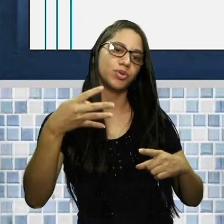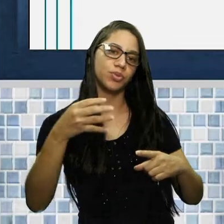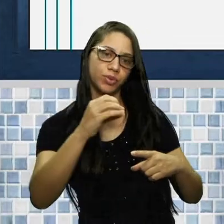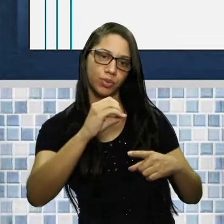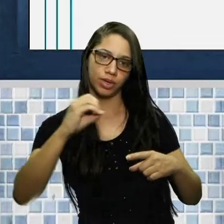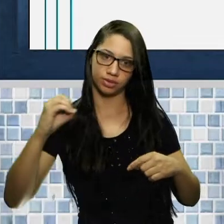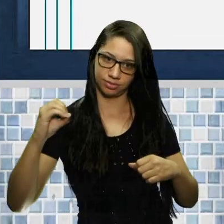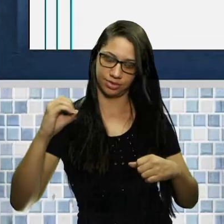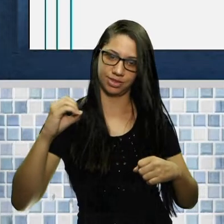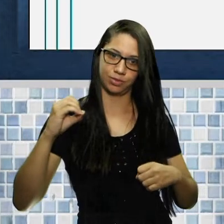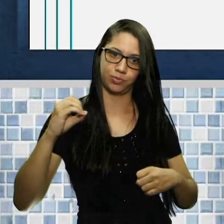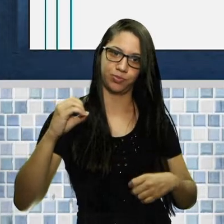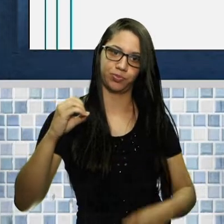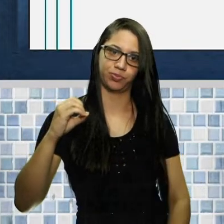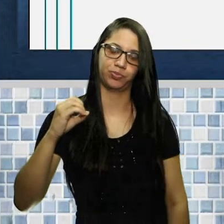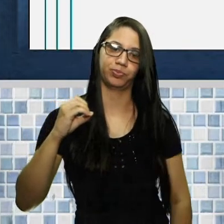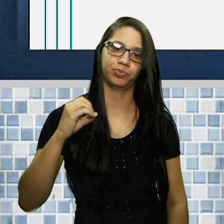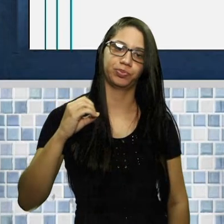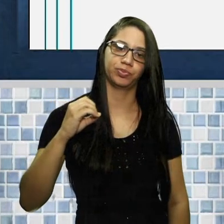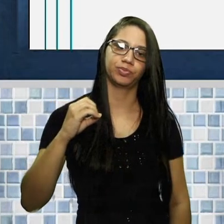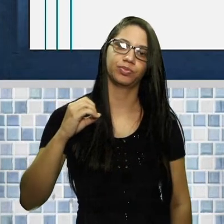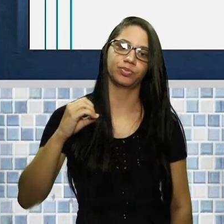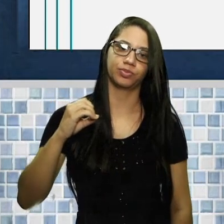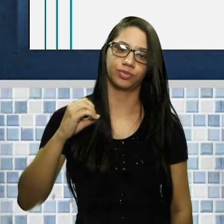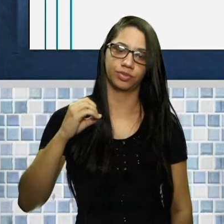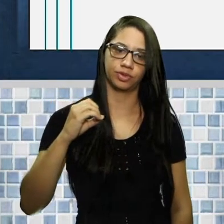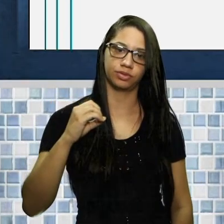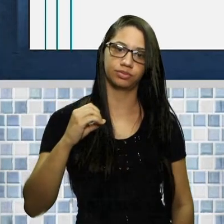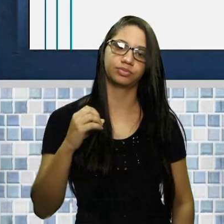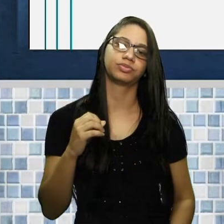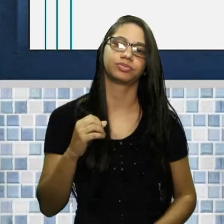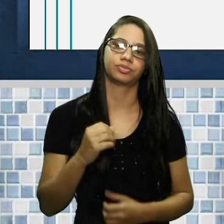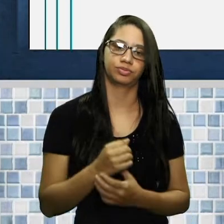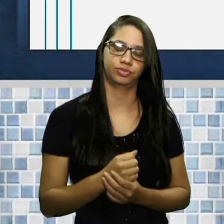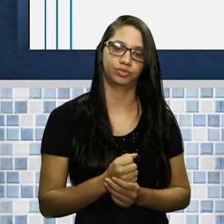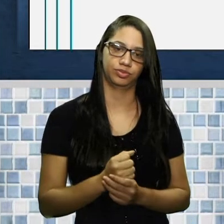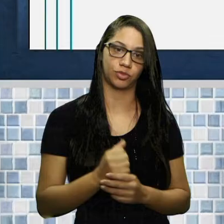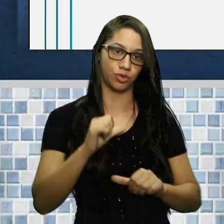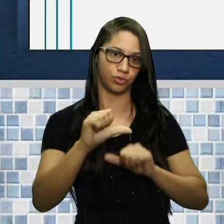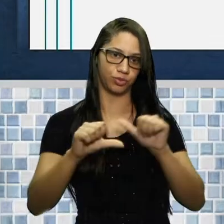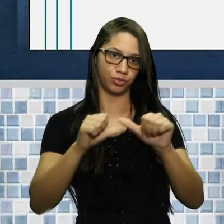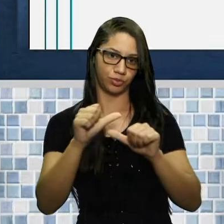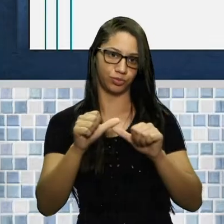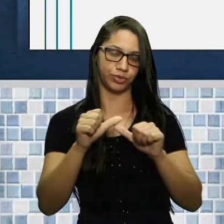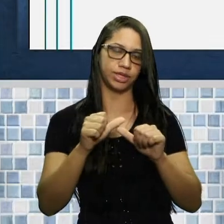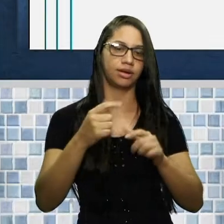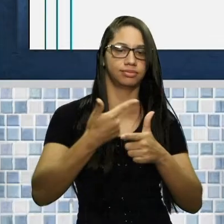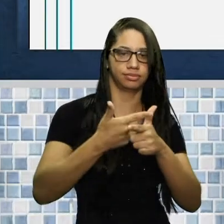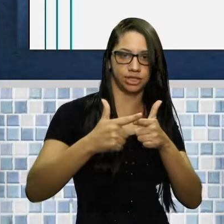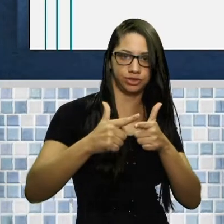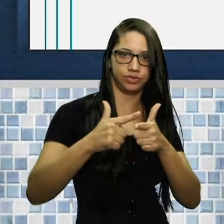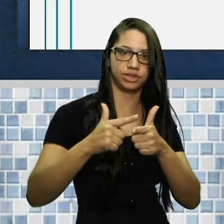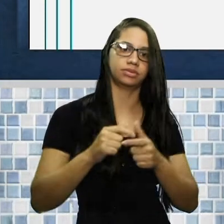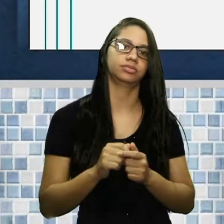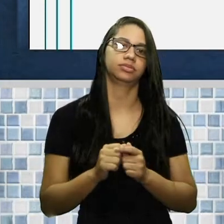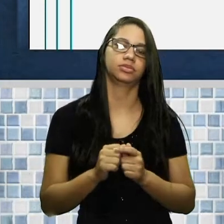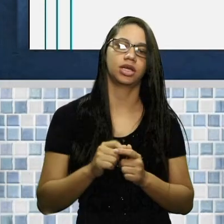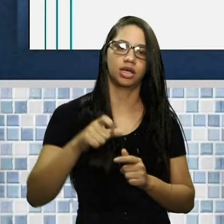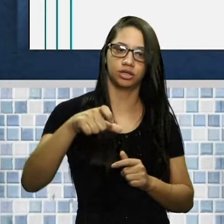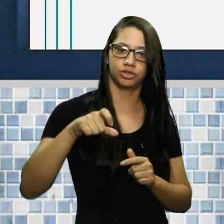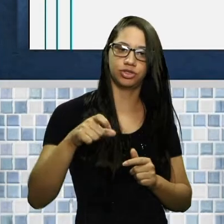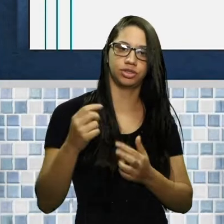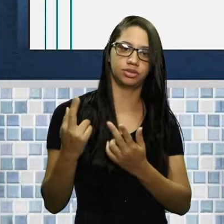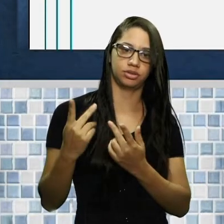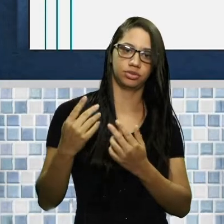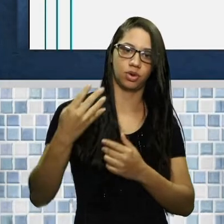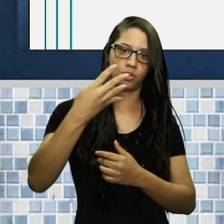está multiplicando o X. Então, vou mudar a operação. Está multiplicando, vou mudar para a divisão. Então, o X vai ficar igual